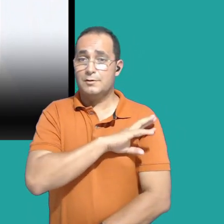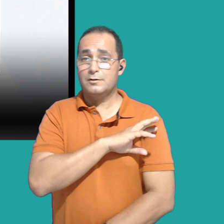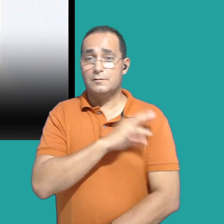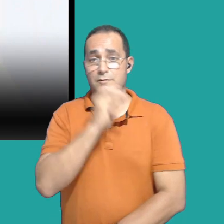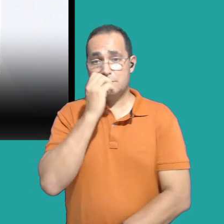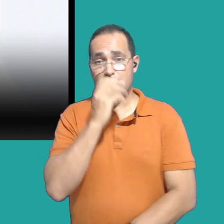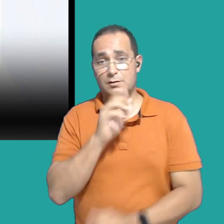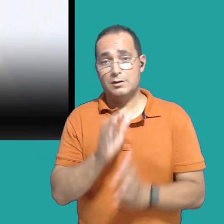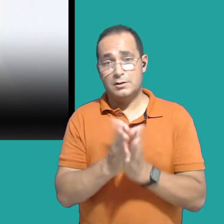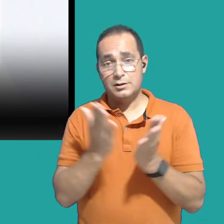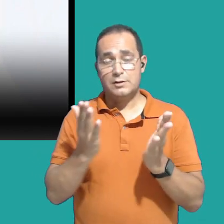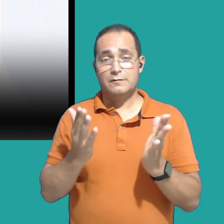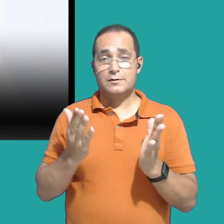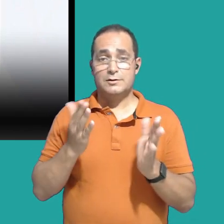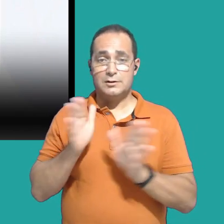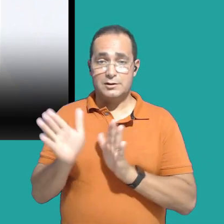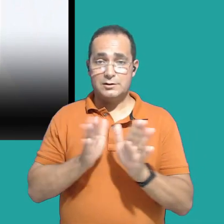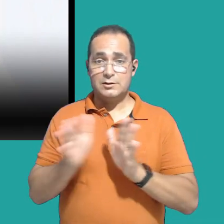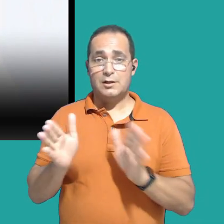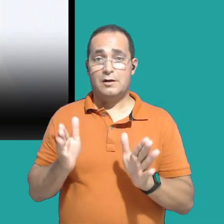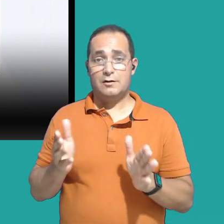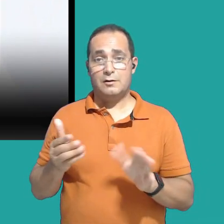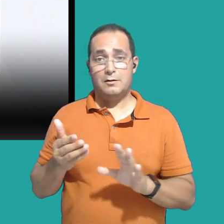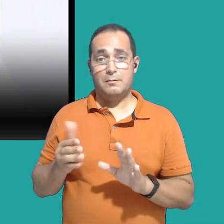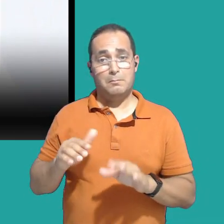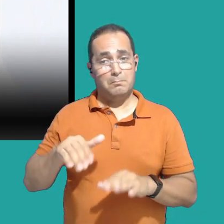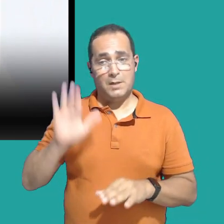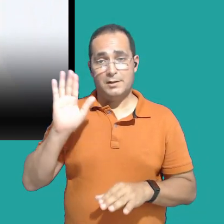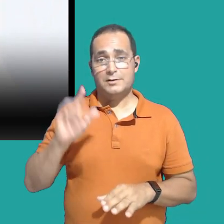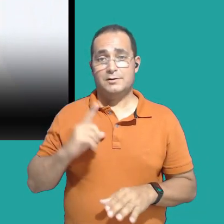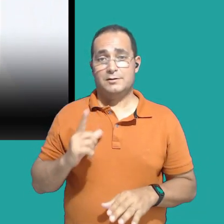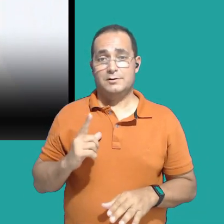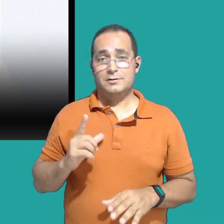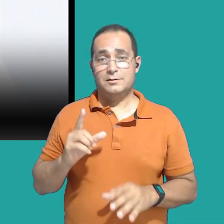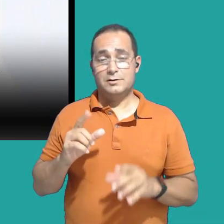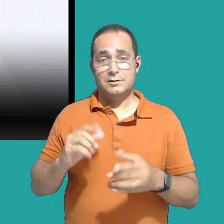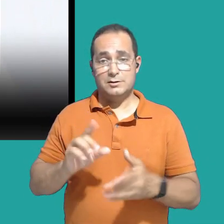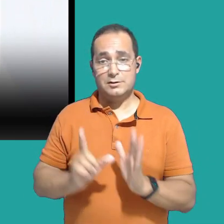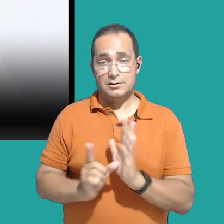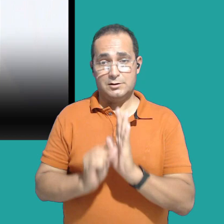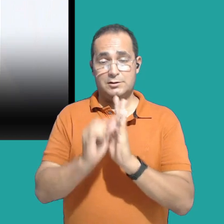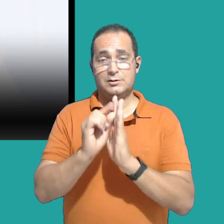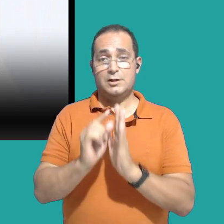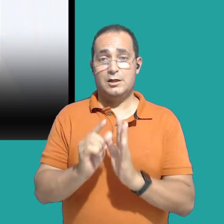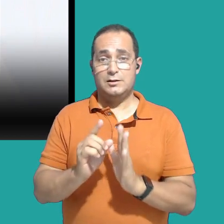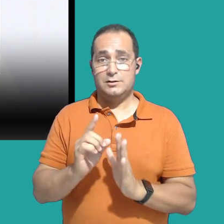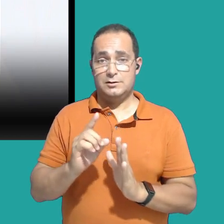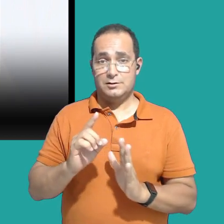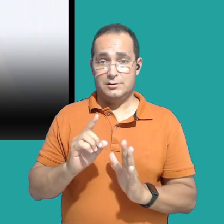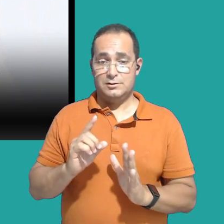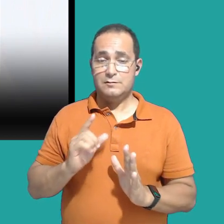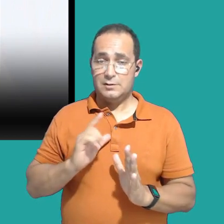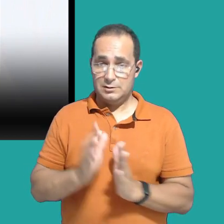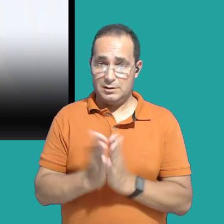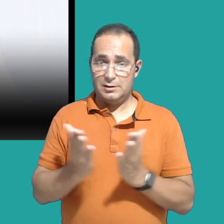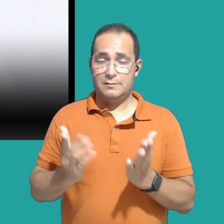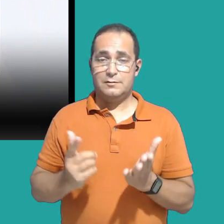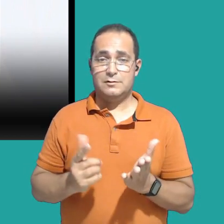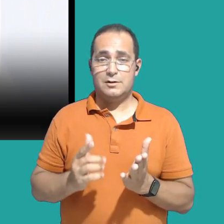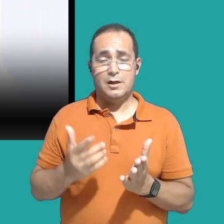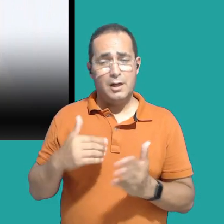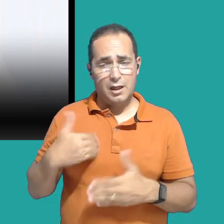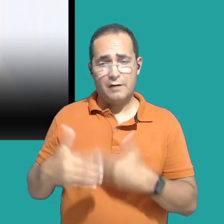Vão ter as coisas boas, assim, livros acessíveis, mais acessíveis do que eu, exatamente, vão ter livros digitais, né.